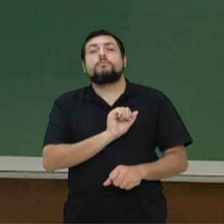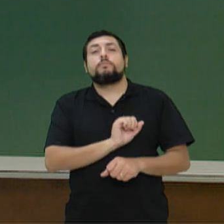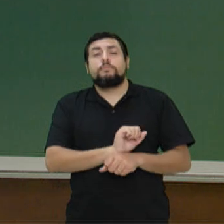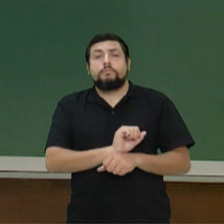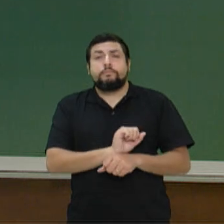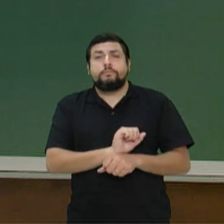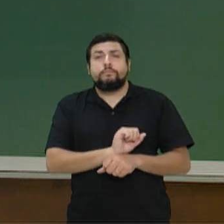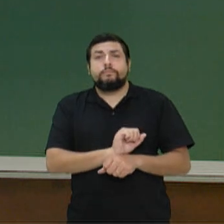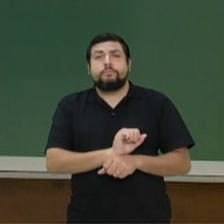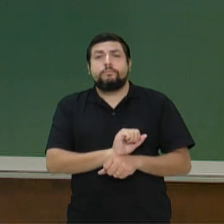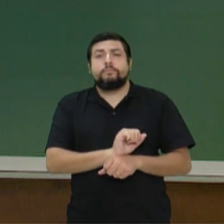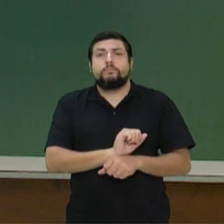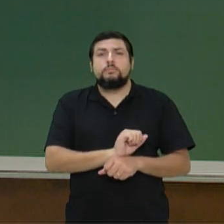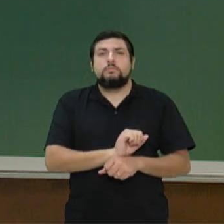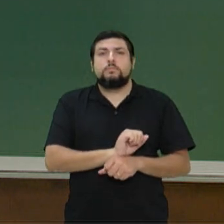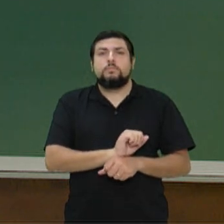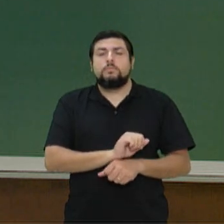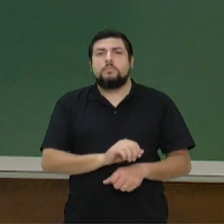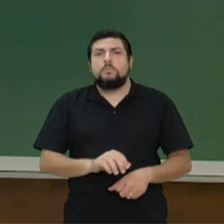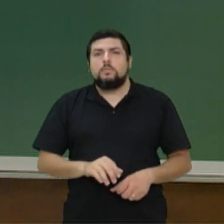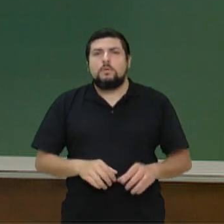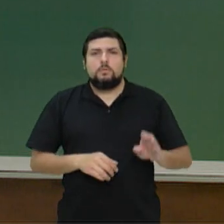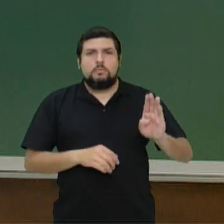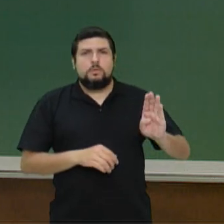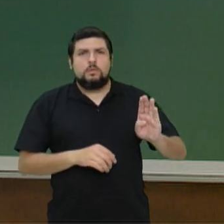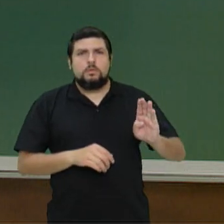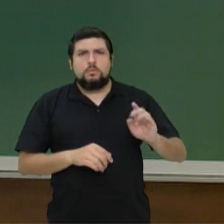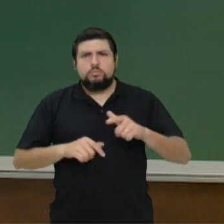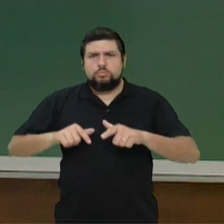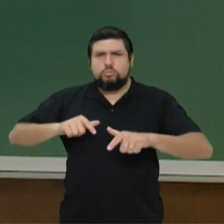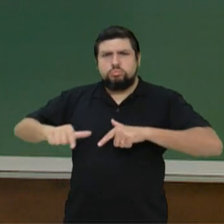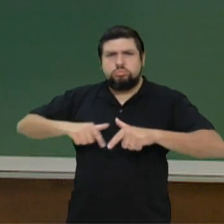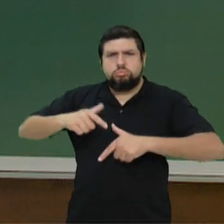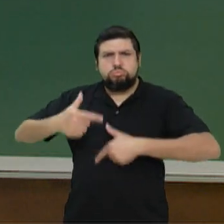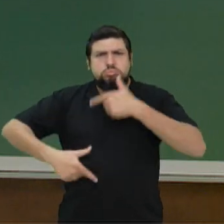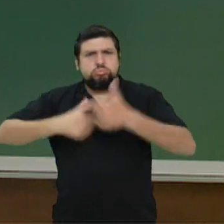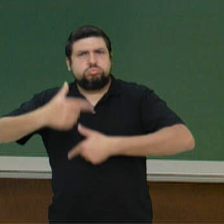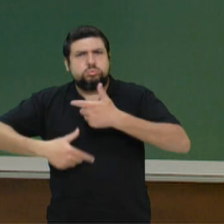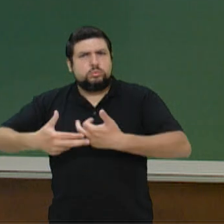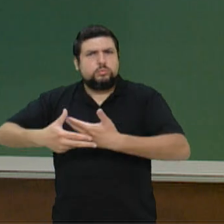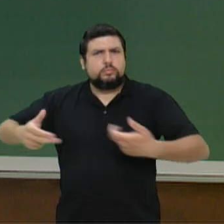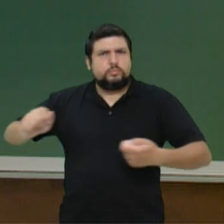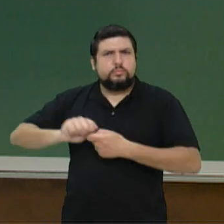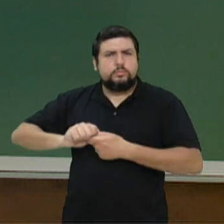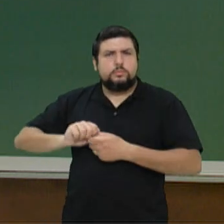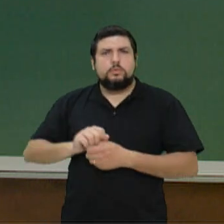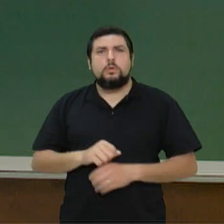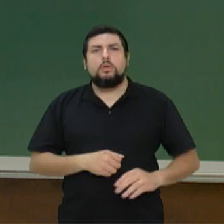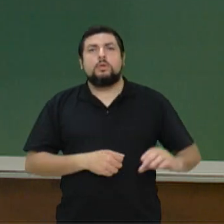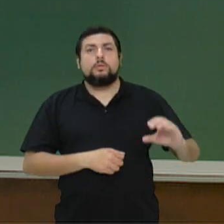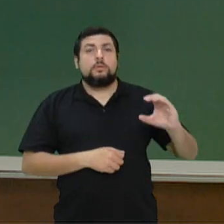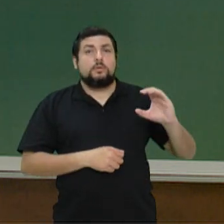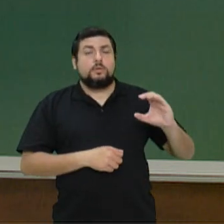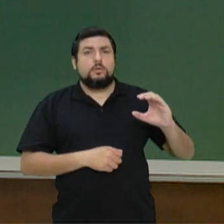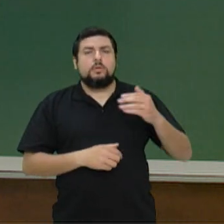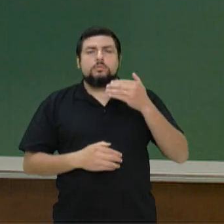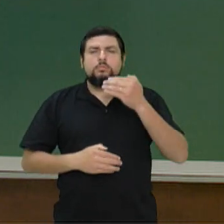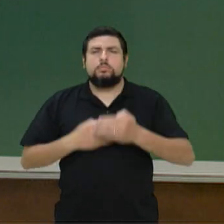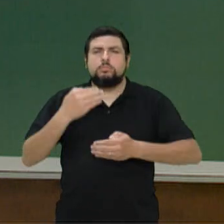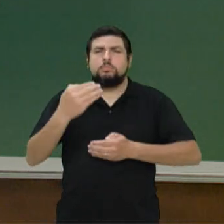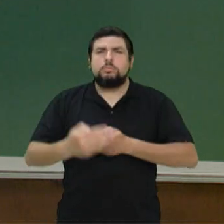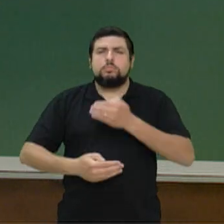estagnado? Letra B, ativo, em movimento? Ou a letra C,